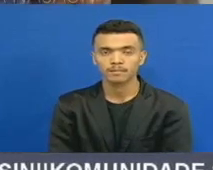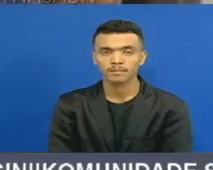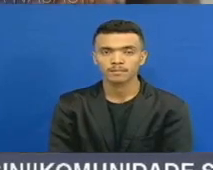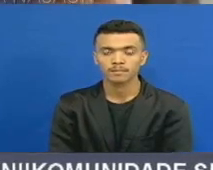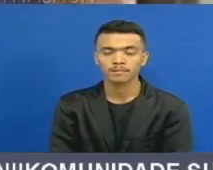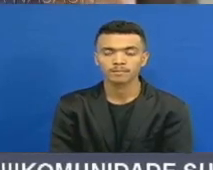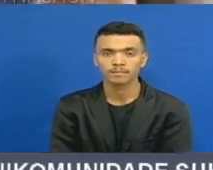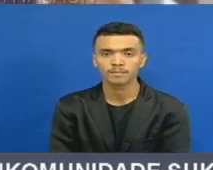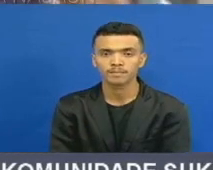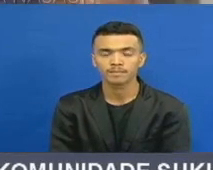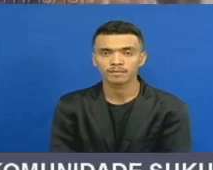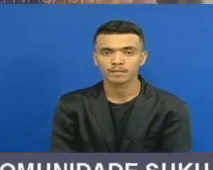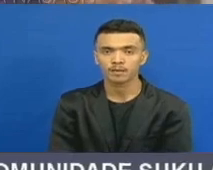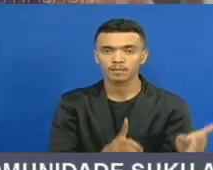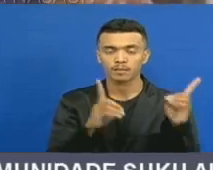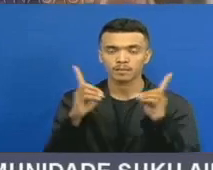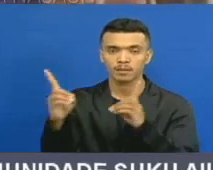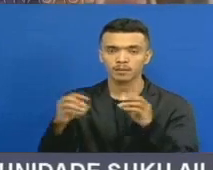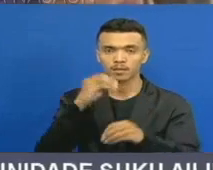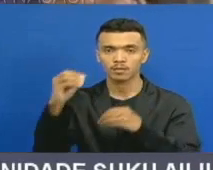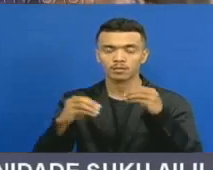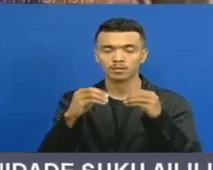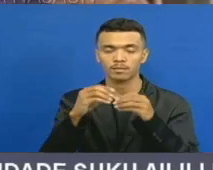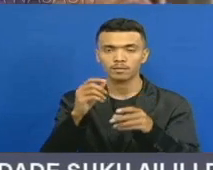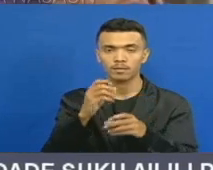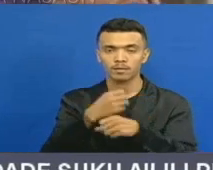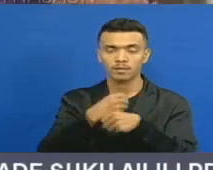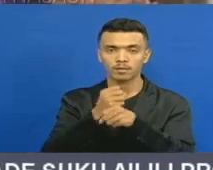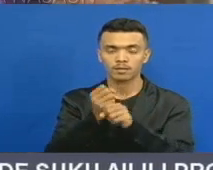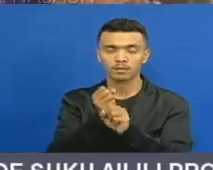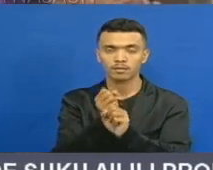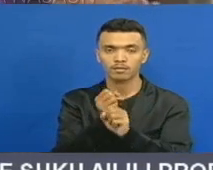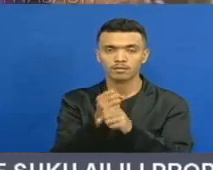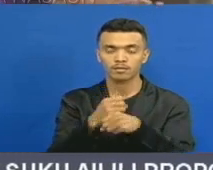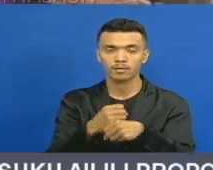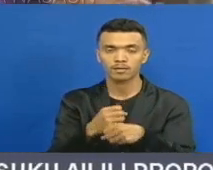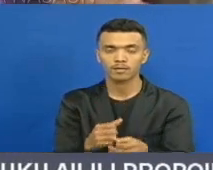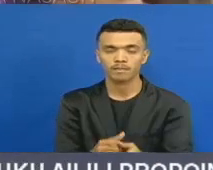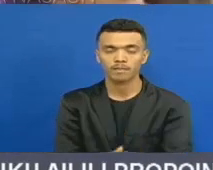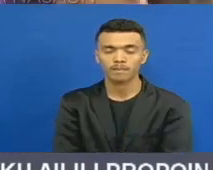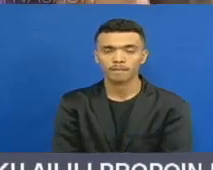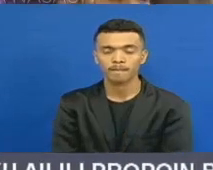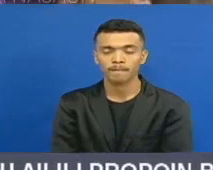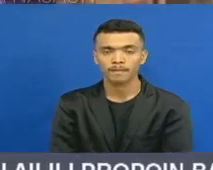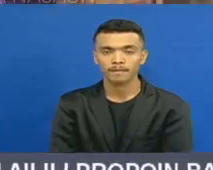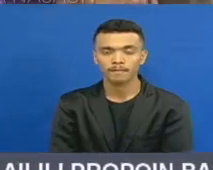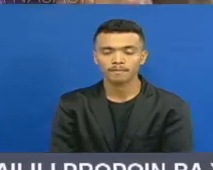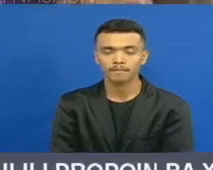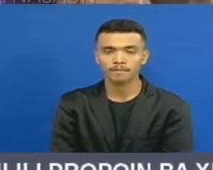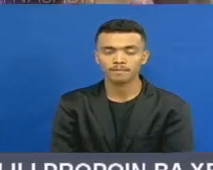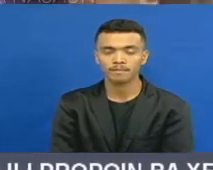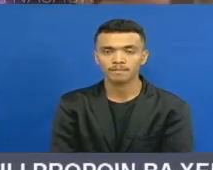quando era reabilitação do café. Então, a necessidade atingiu o problema por ser em abertura de Timor